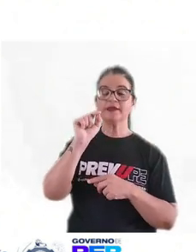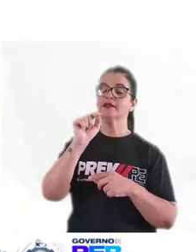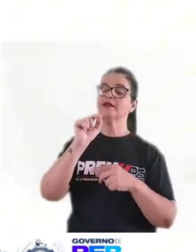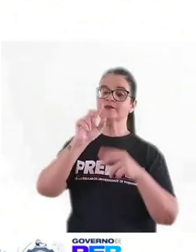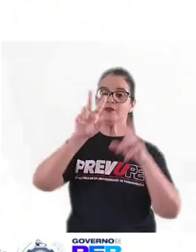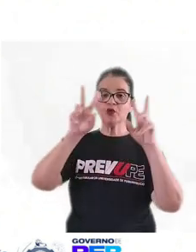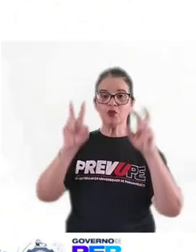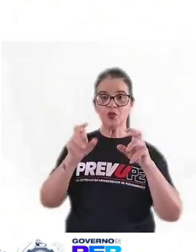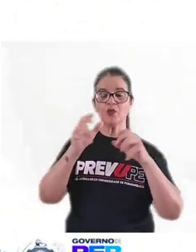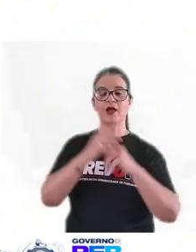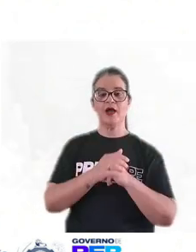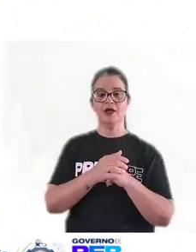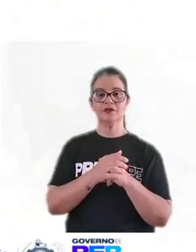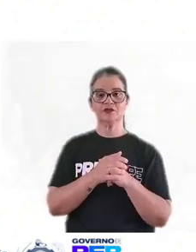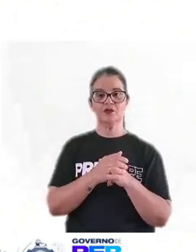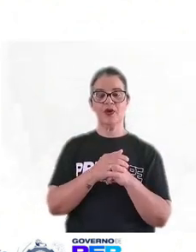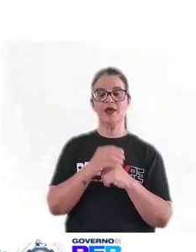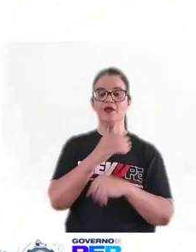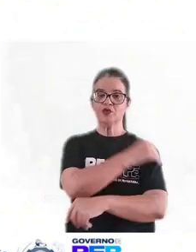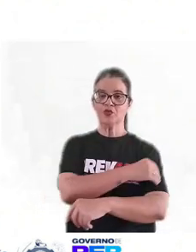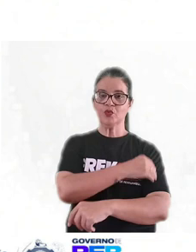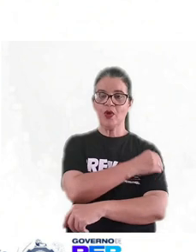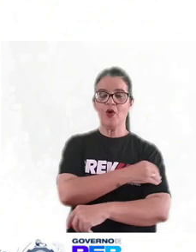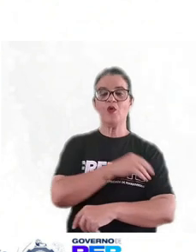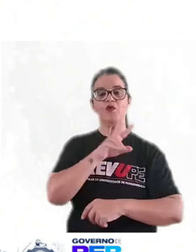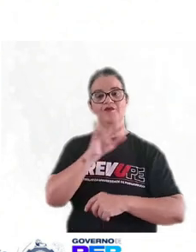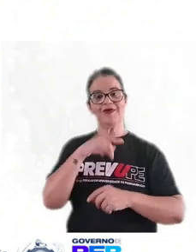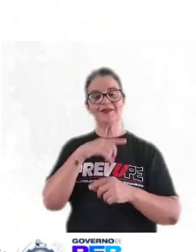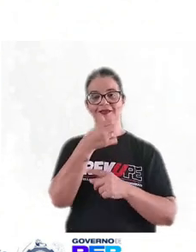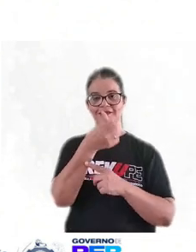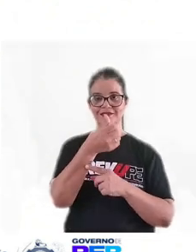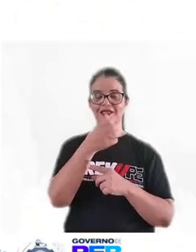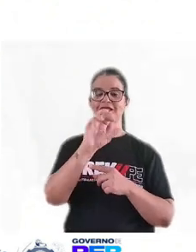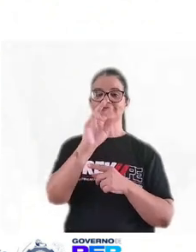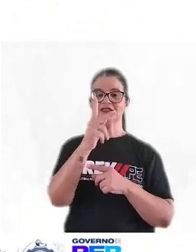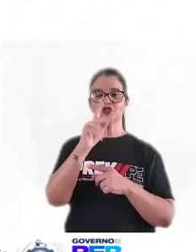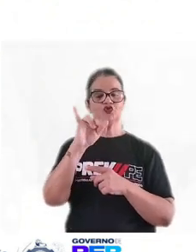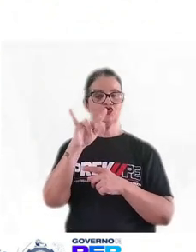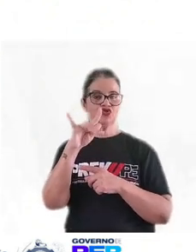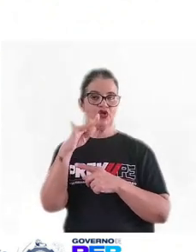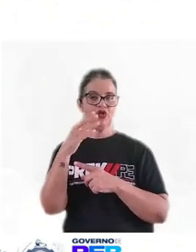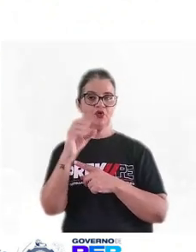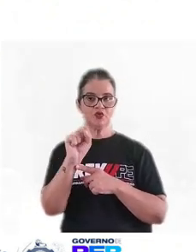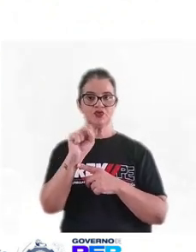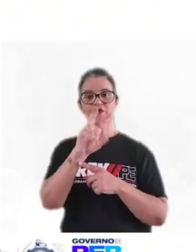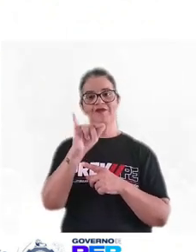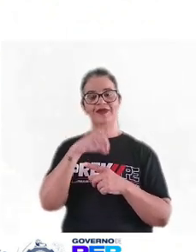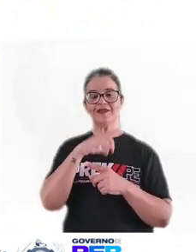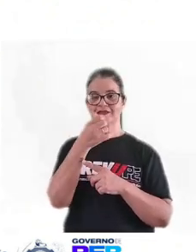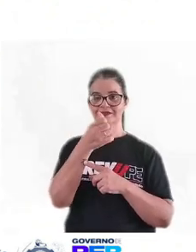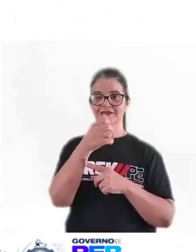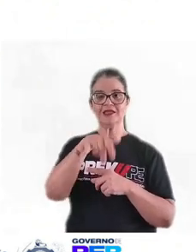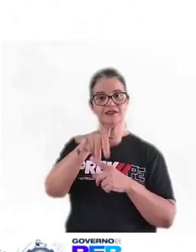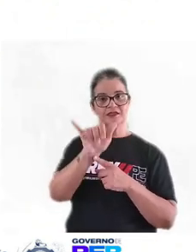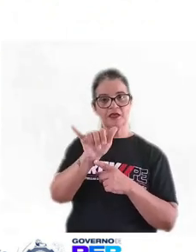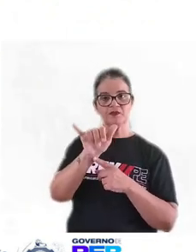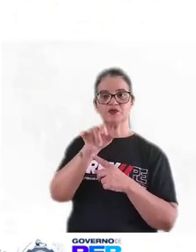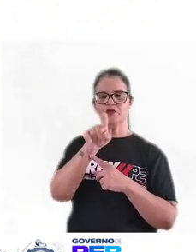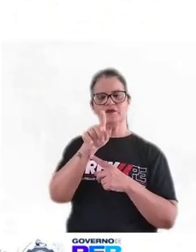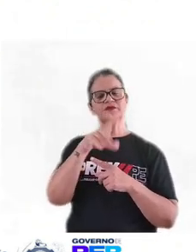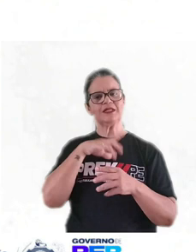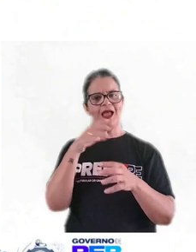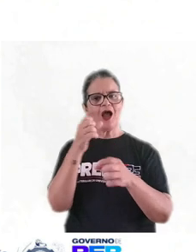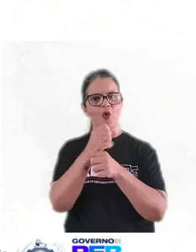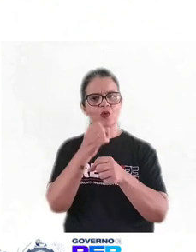aqui no caso do álcool você vai ter 6 hidrogênios você vai ter